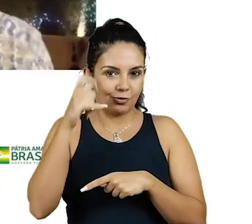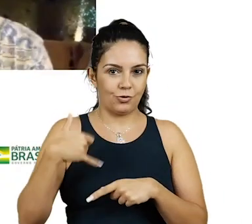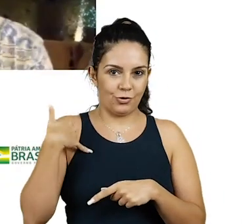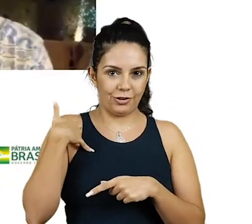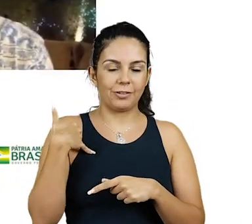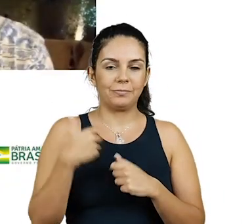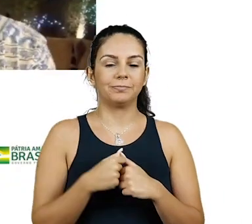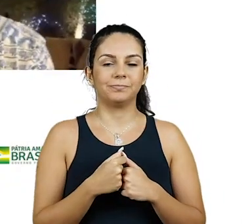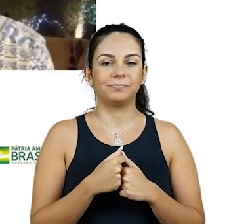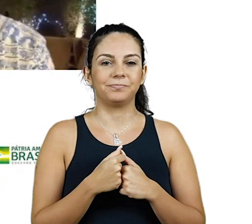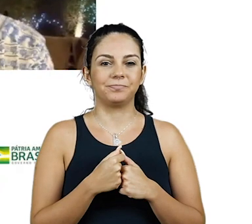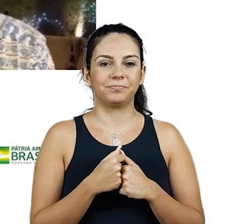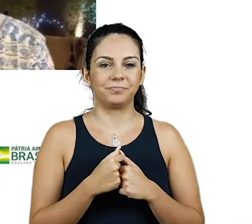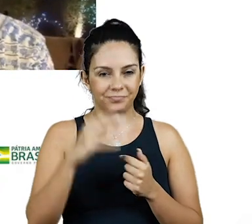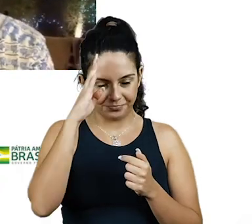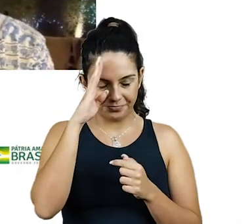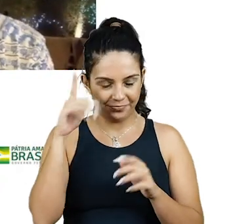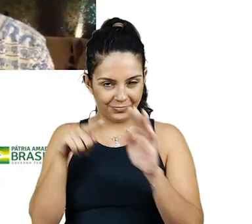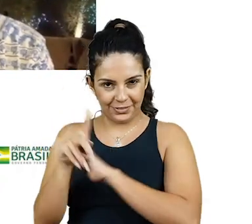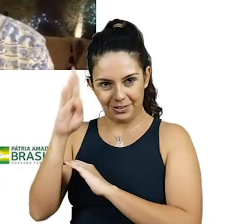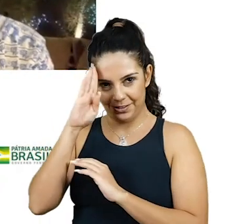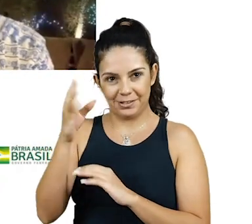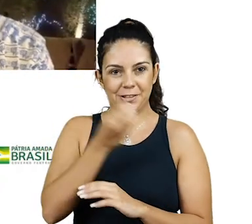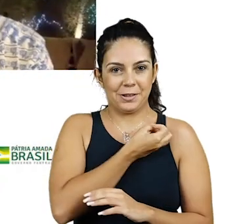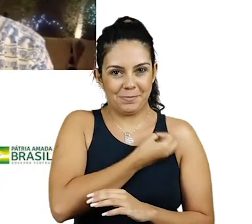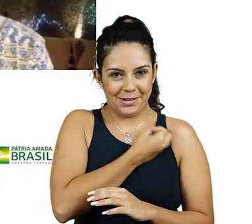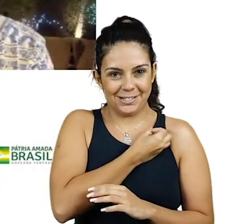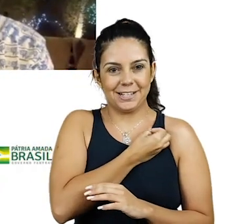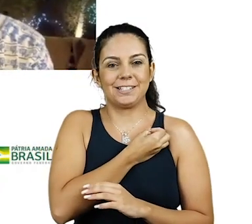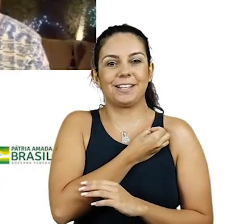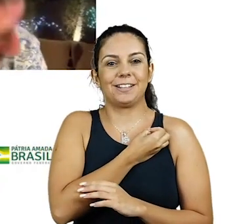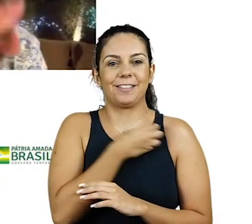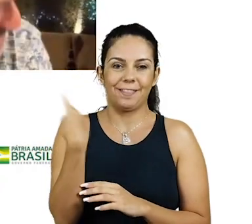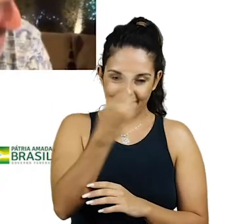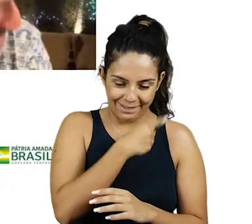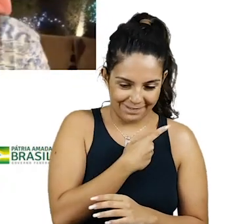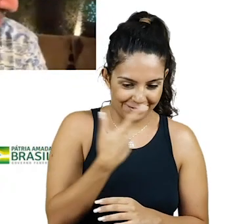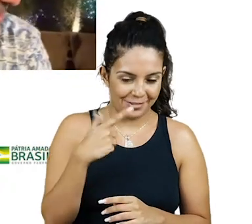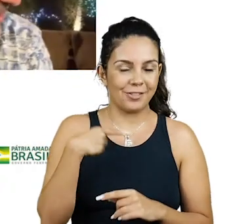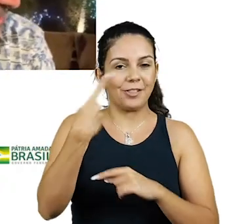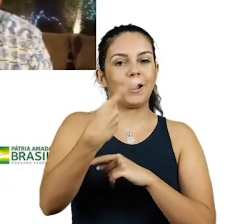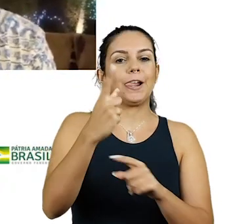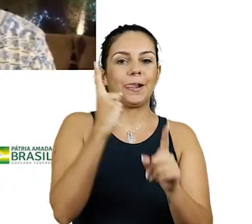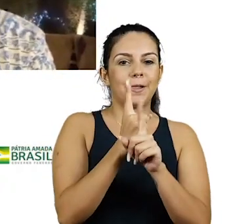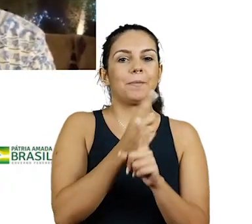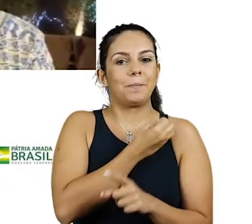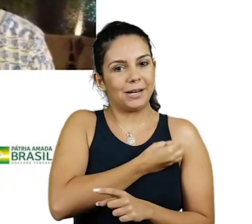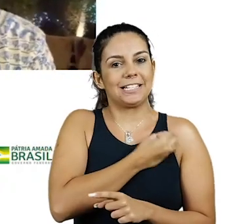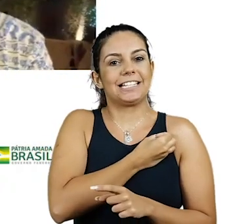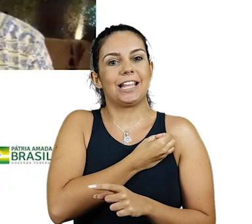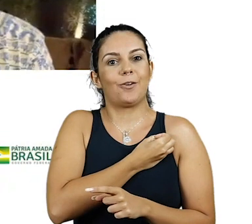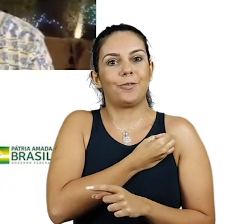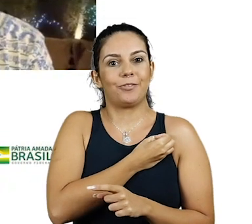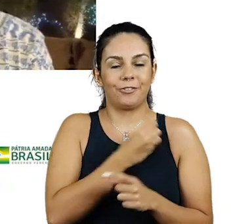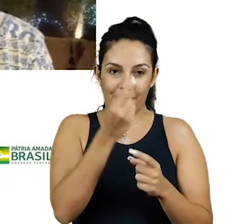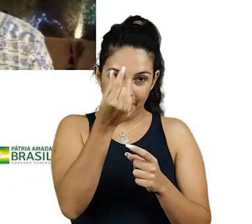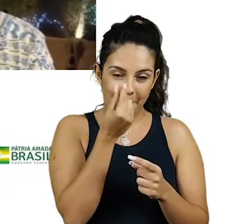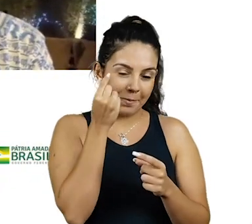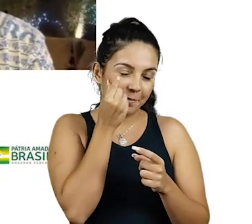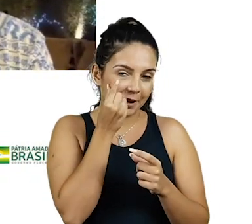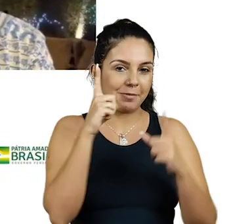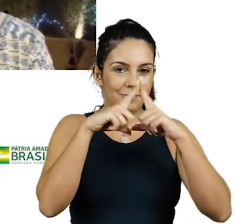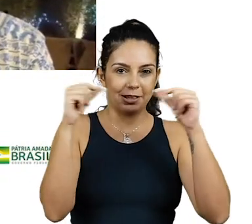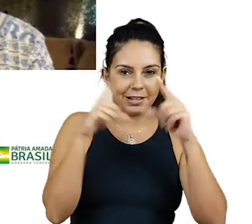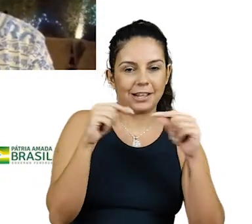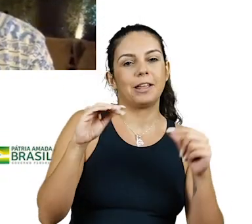em boa companhia. E principalmente presencial, que é o nosso próximo encontro, seja como sempre foi, em